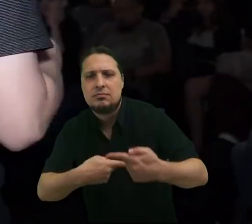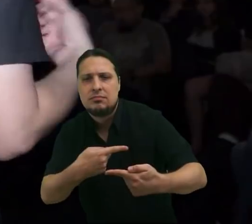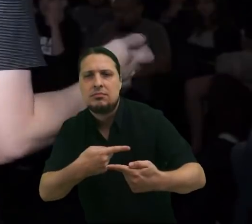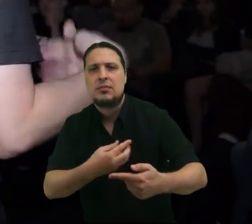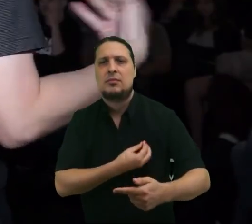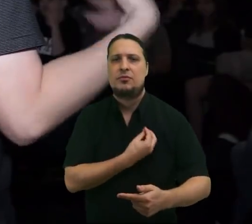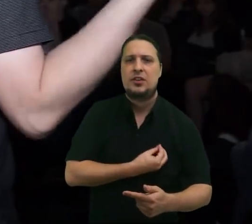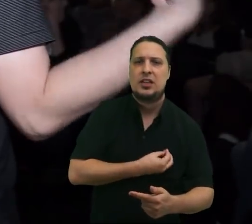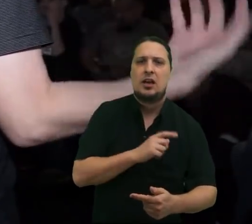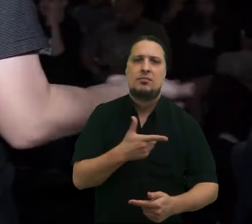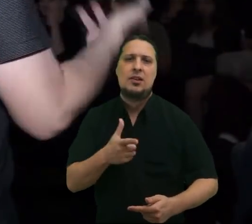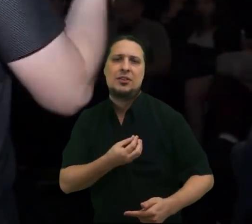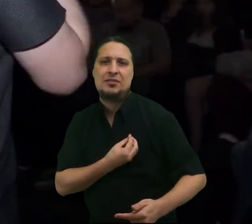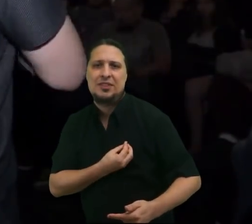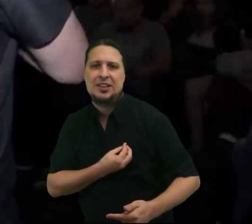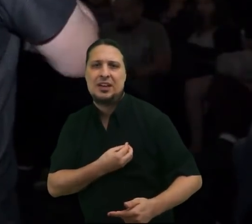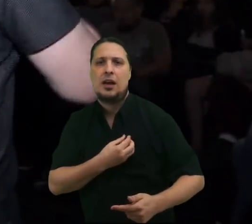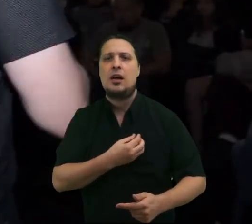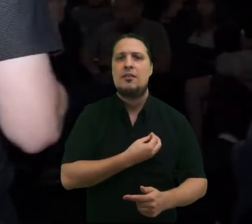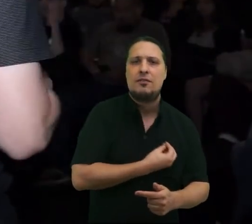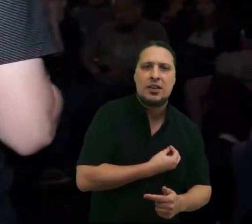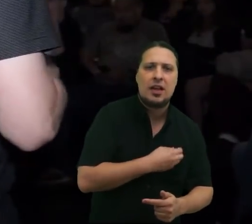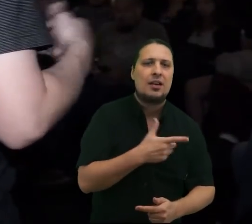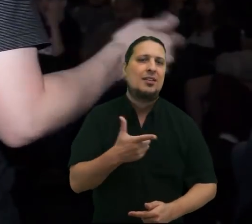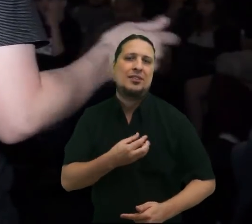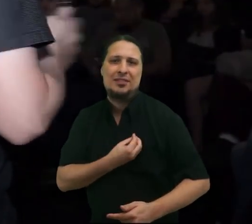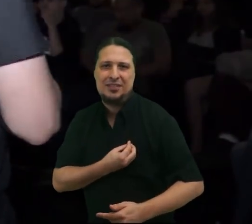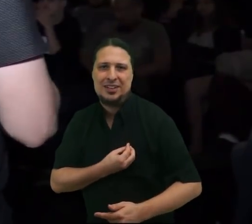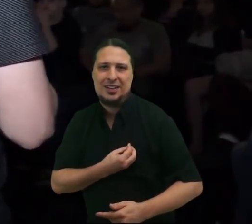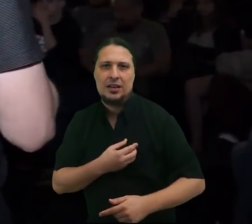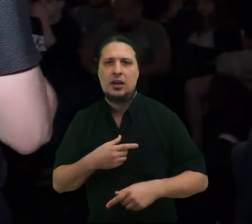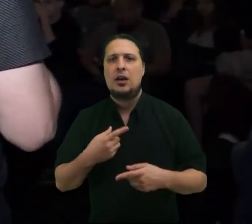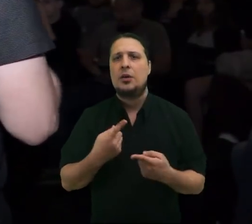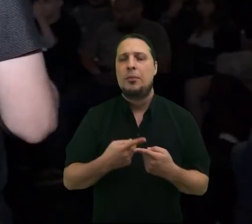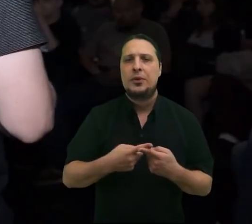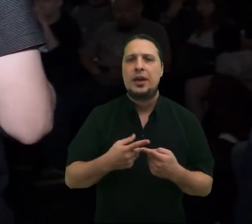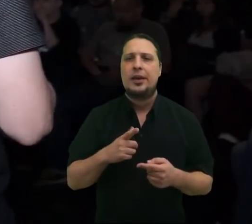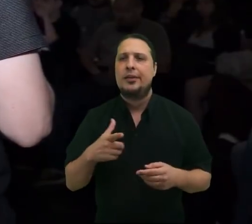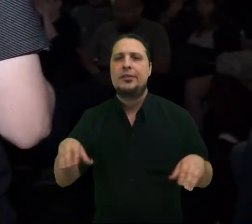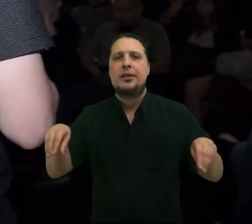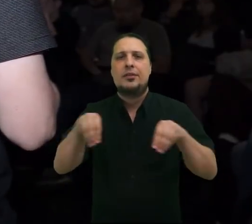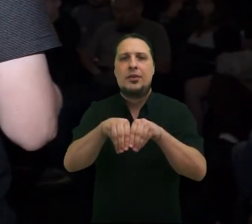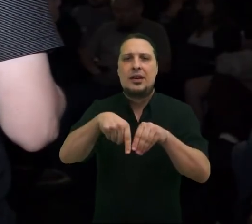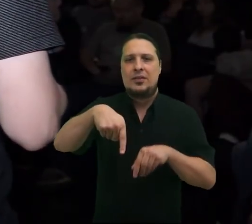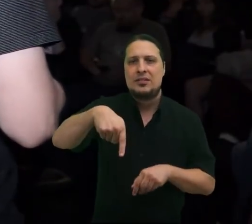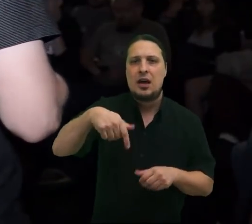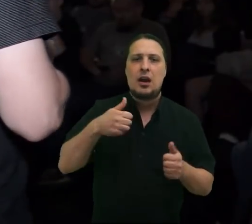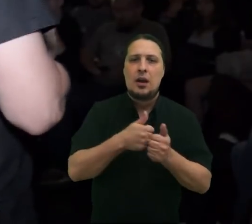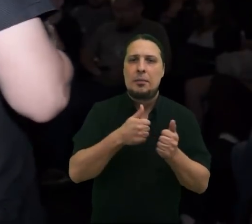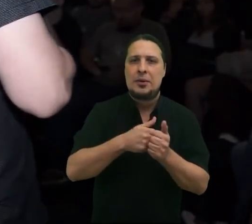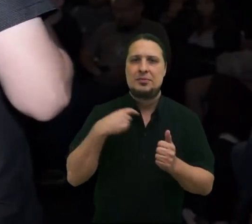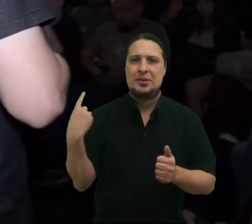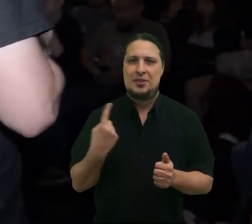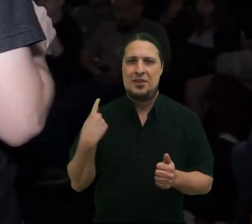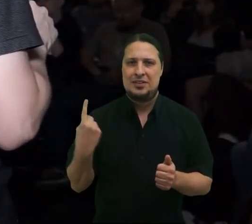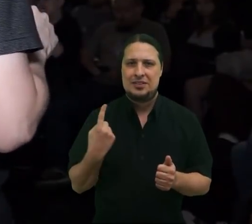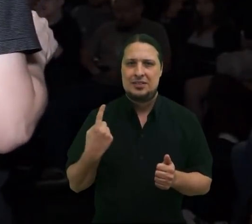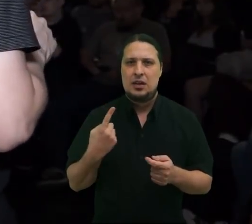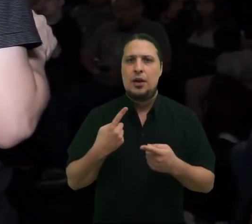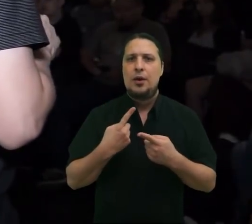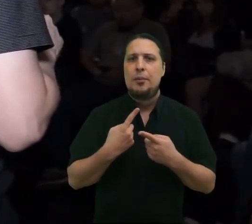pouco, então ele consome num ritmo menor, e aí não vai ser mais um quasar, vai ser outro tipo de galáxia ativa. Então, hoje em